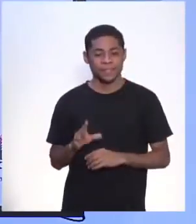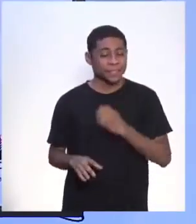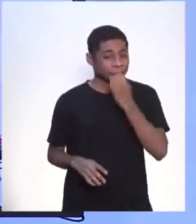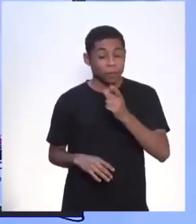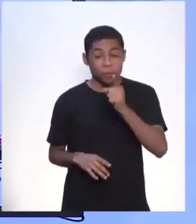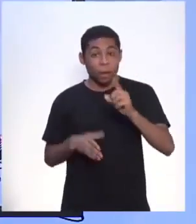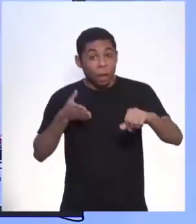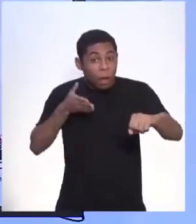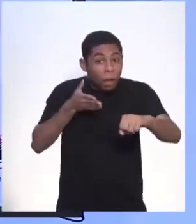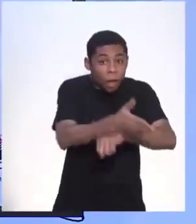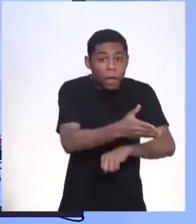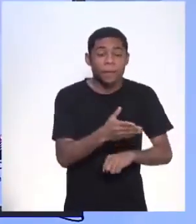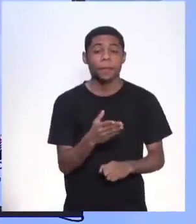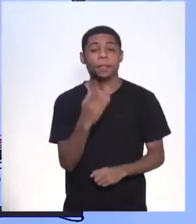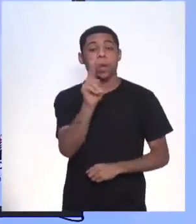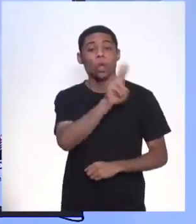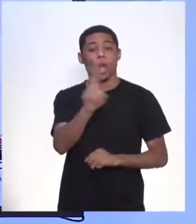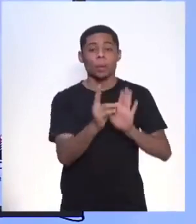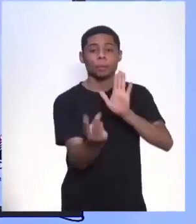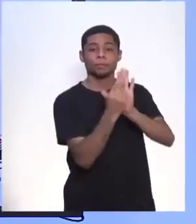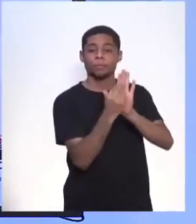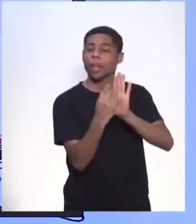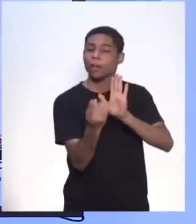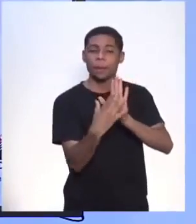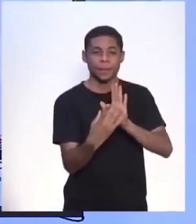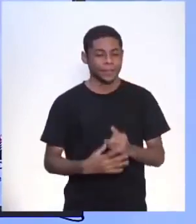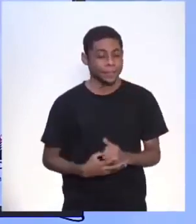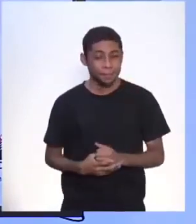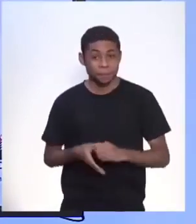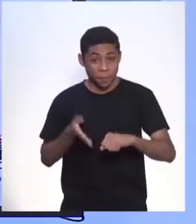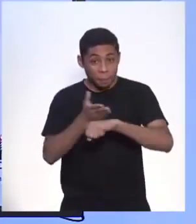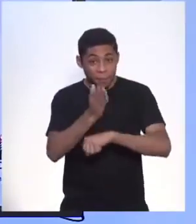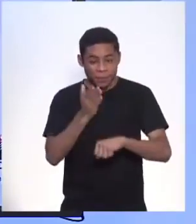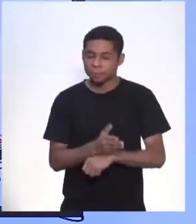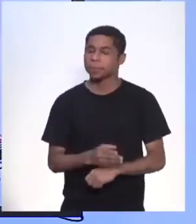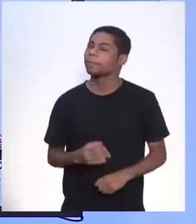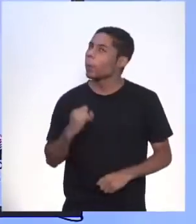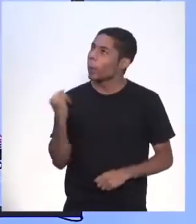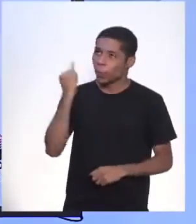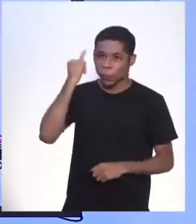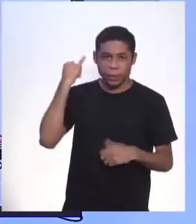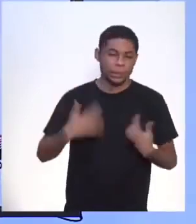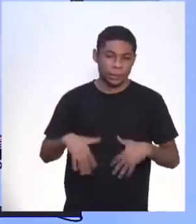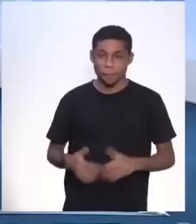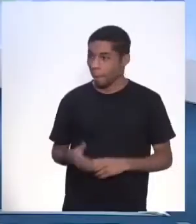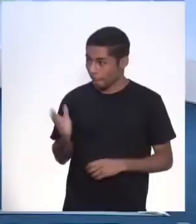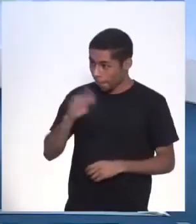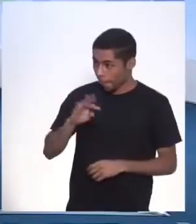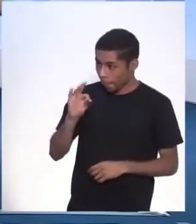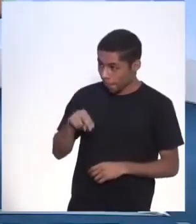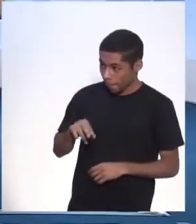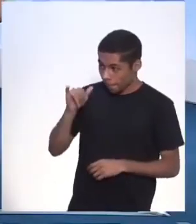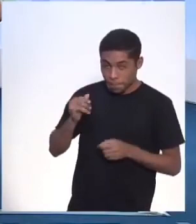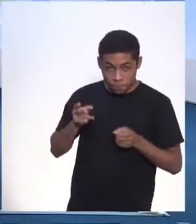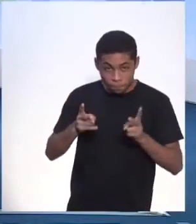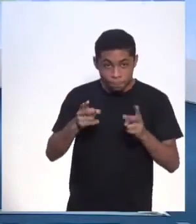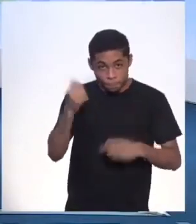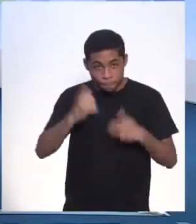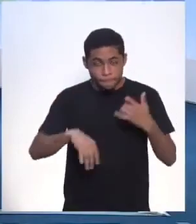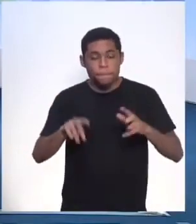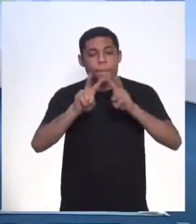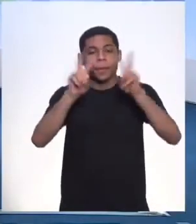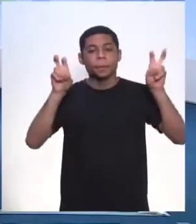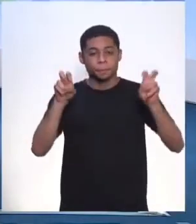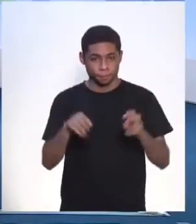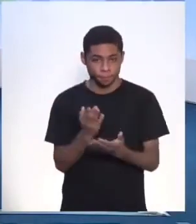quando você entra lá e acessa a atividade. Participe, é extremamente importante. Vamos lá, Tony? Bora! Vamos lá. começar. Título da